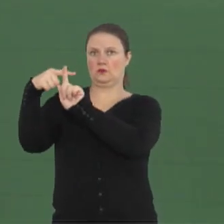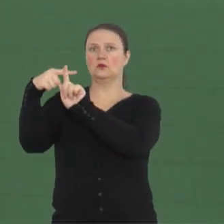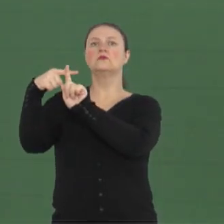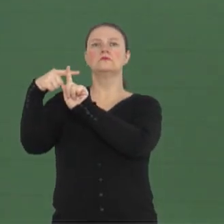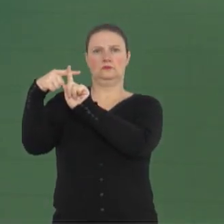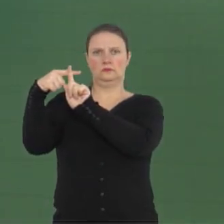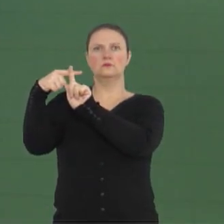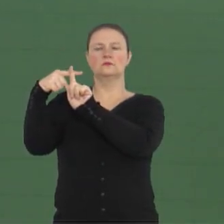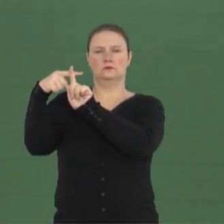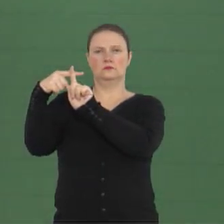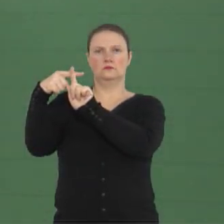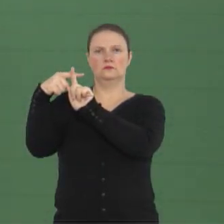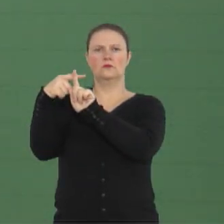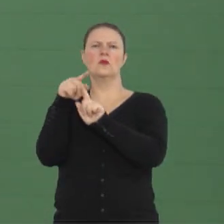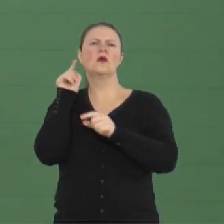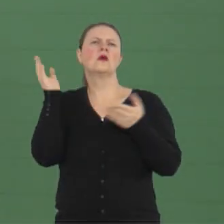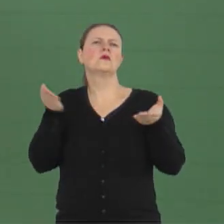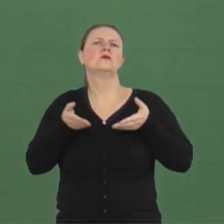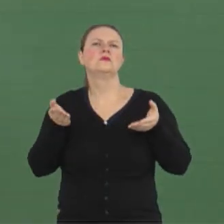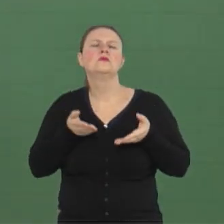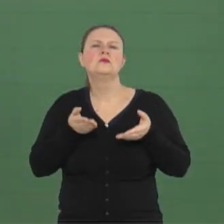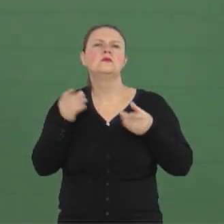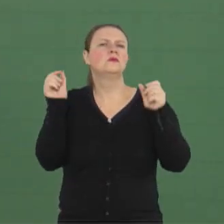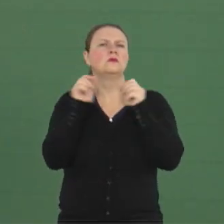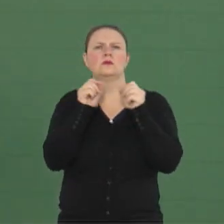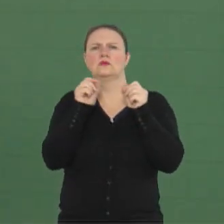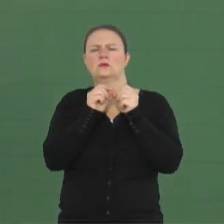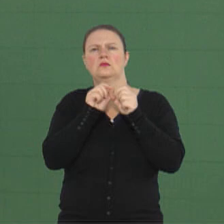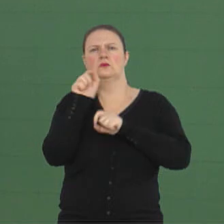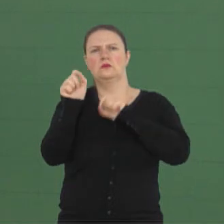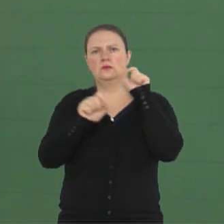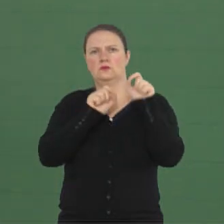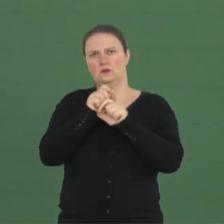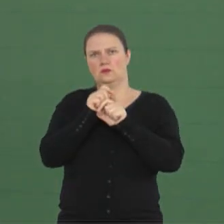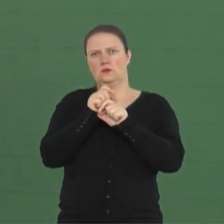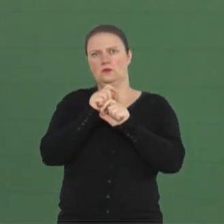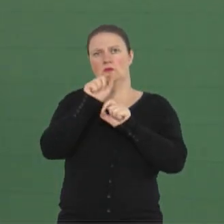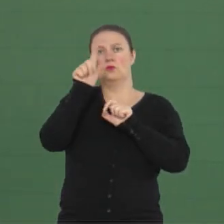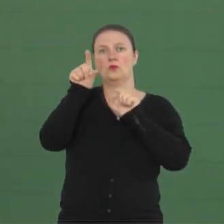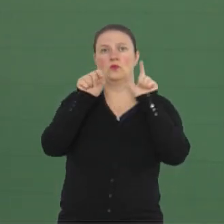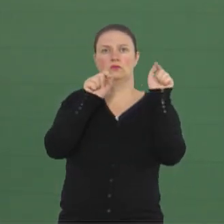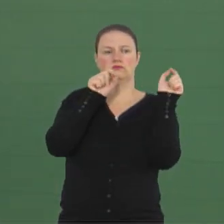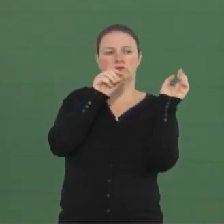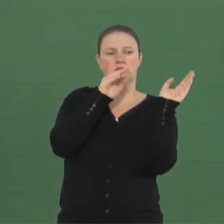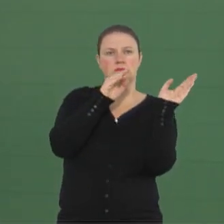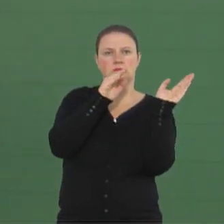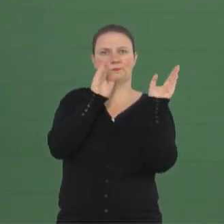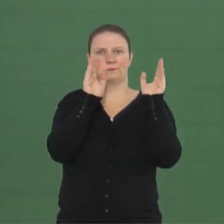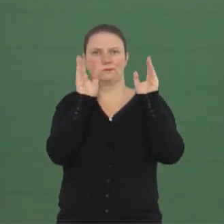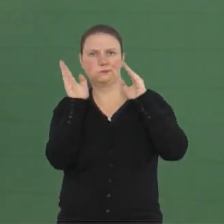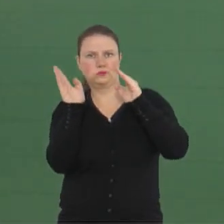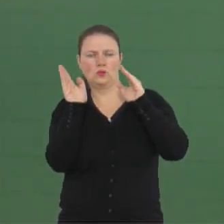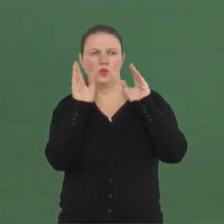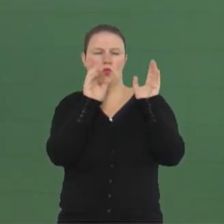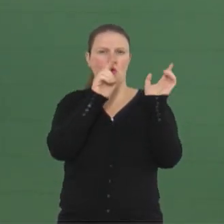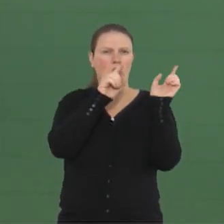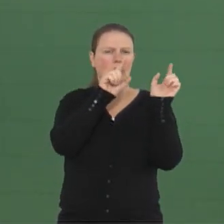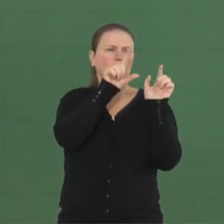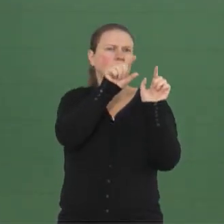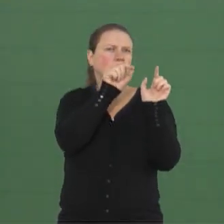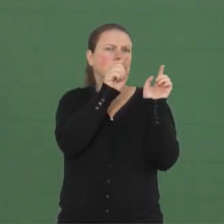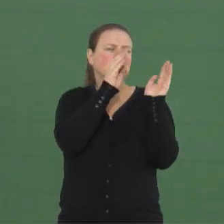a adição. Nesse caso, nós vamos fazer o seguinte, escolher a ordem de operação que